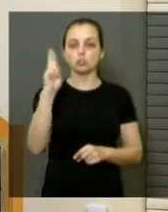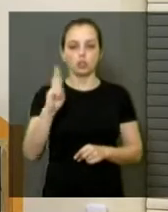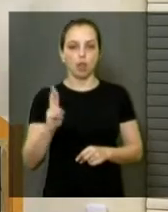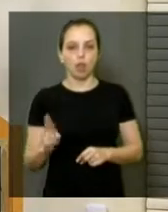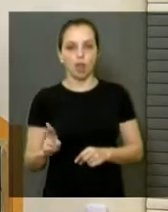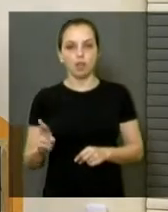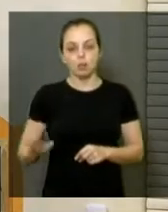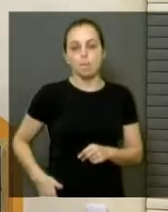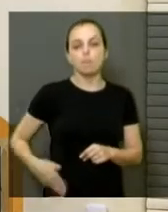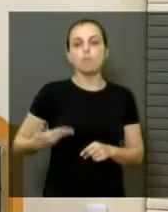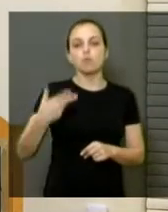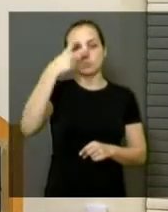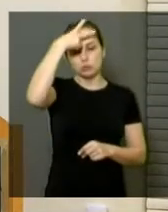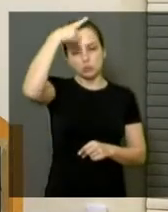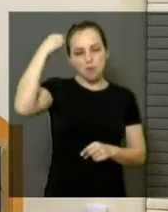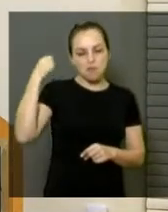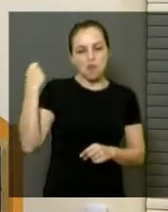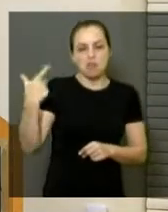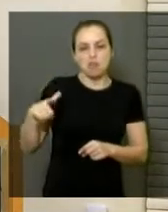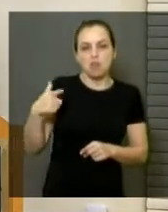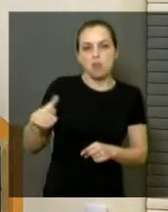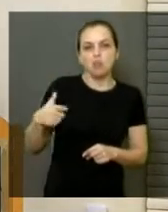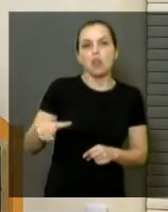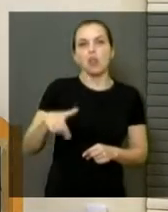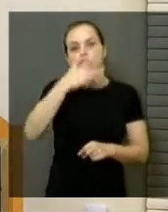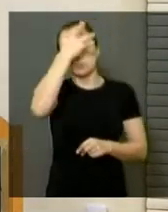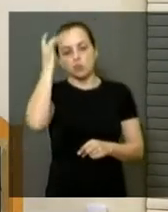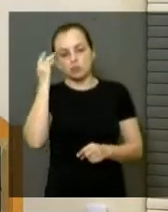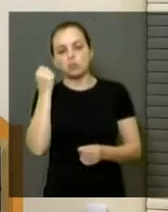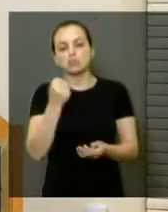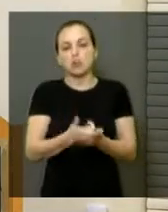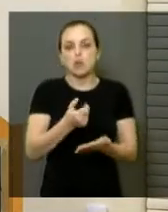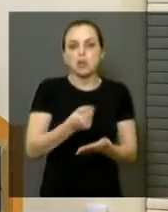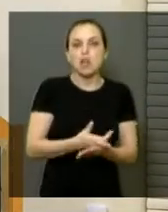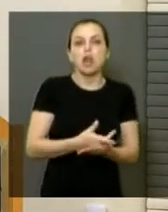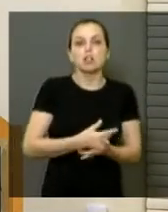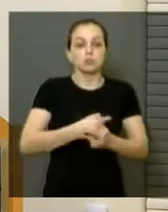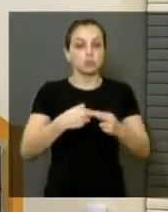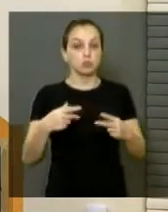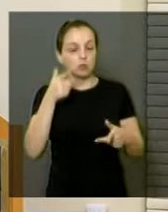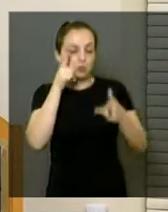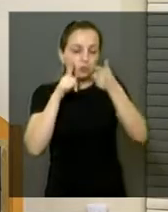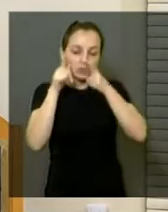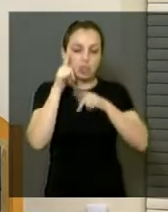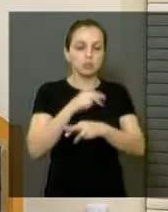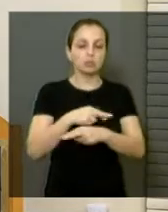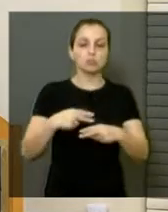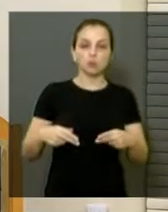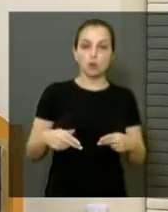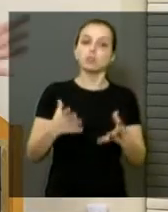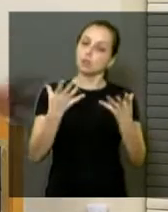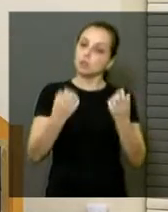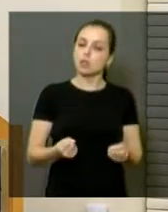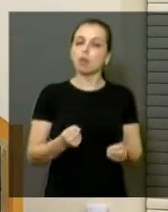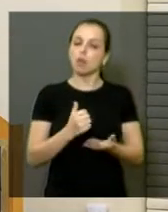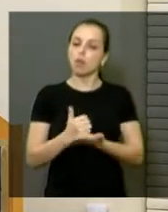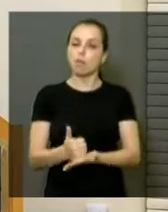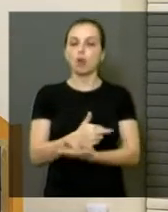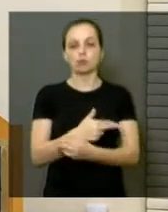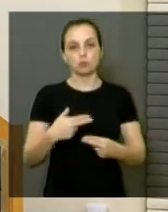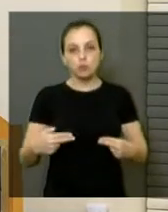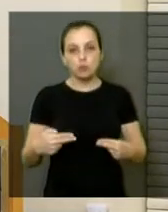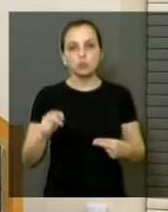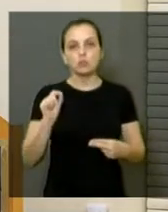sai do bolso de quem está ali compondo, né, e ganhando algum tipo de vantagem para poder se submeter e apoiar esse tipo